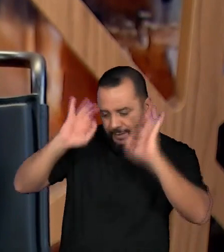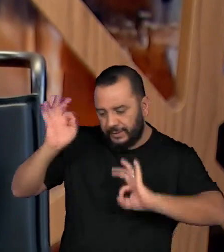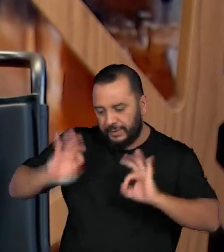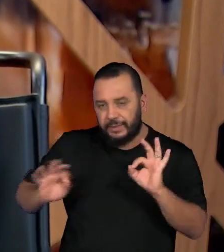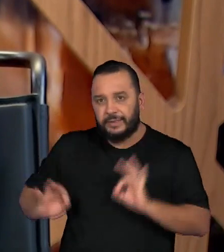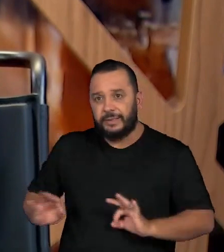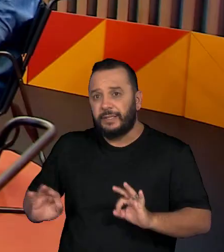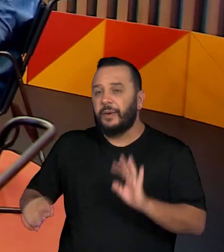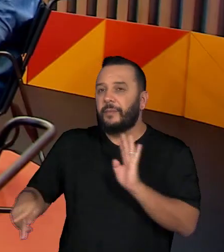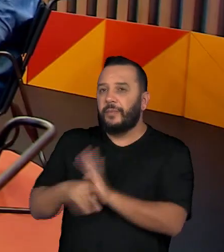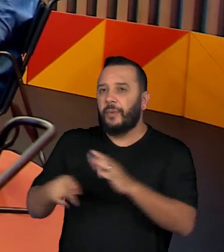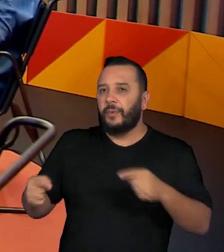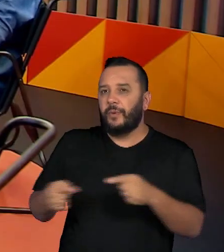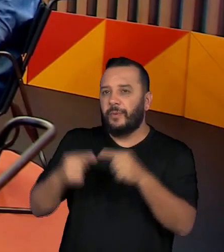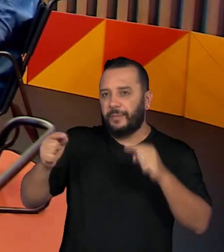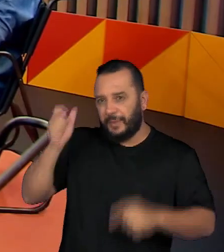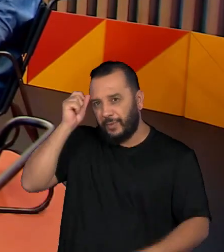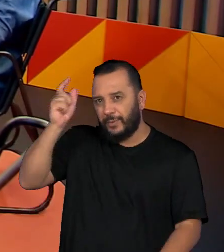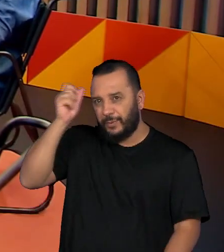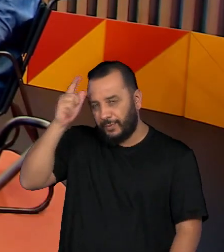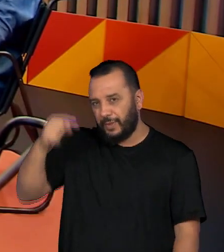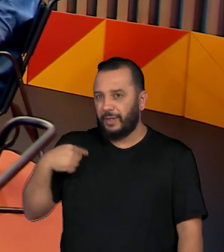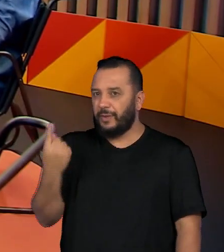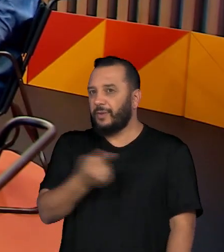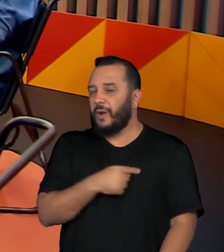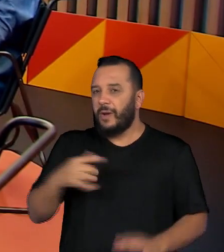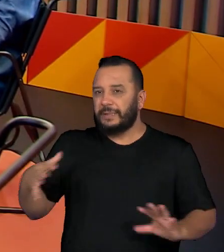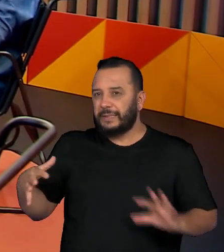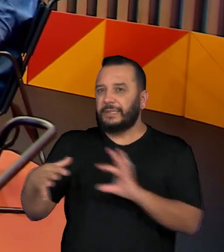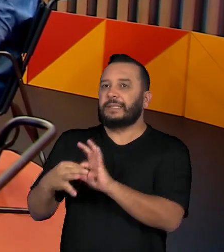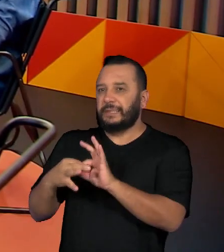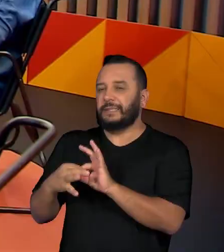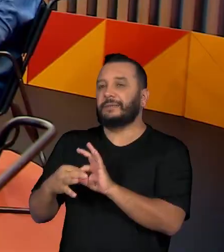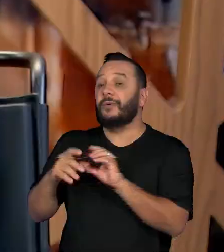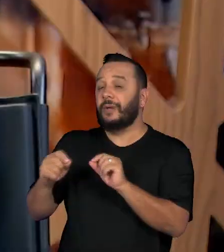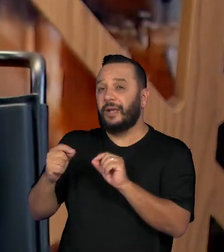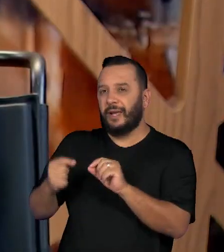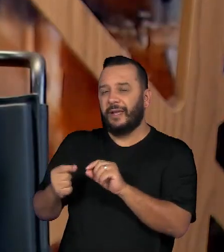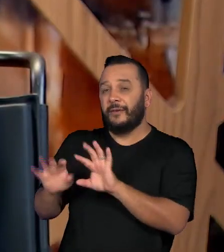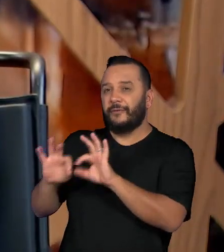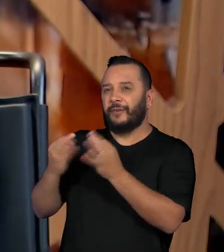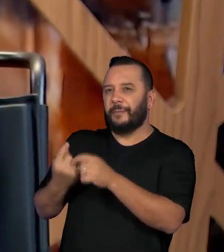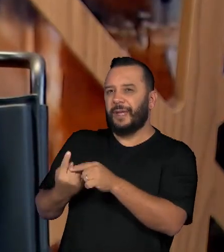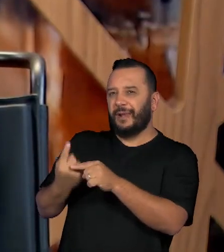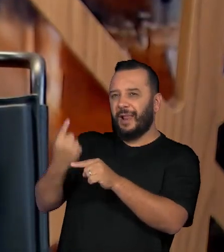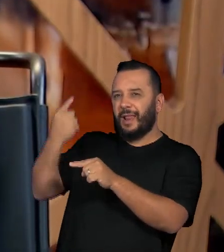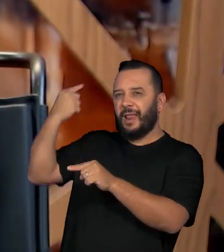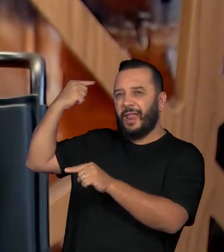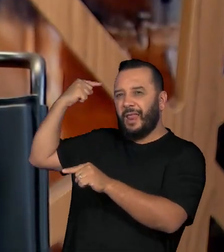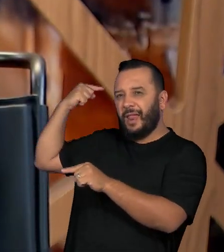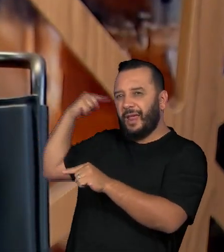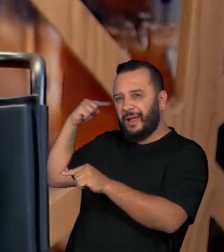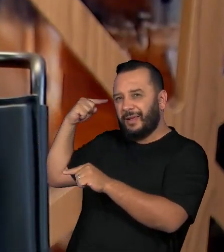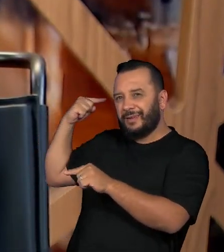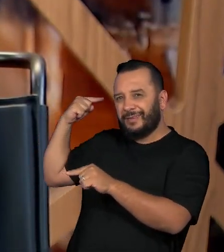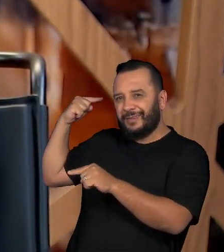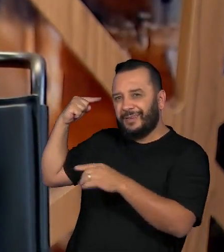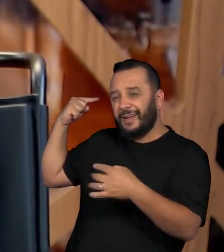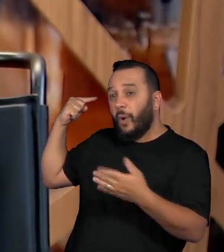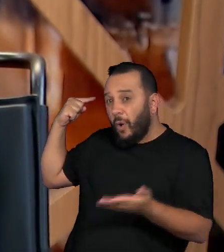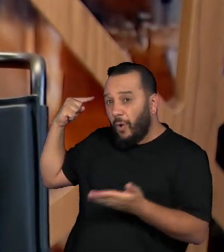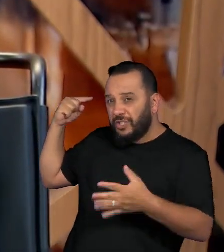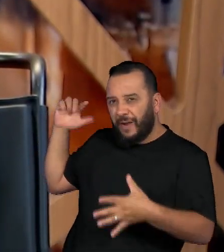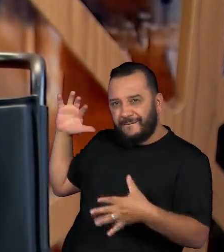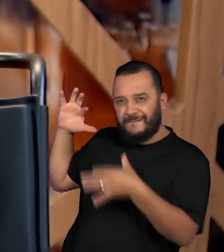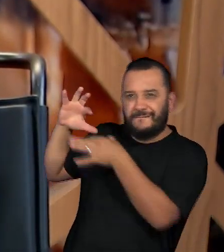nossa cultura nos liga literalmente com a nossa ancestralidade, né? E mostra o orgulho que a gente sente de